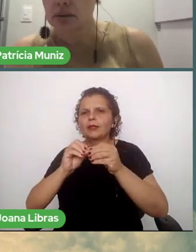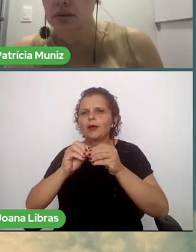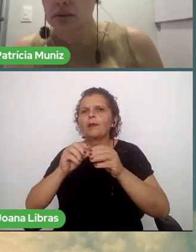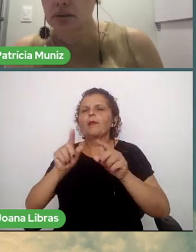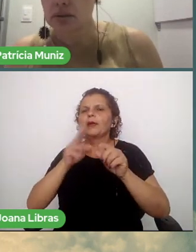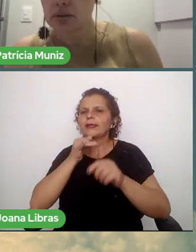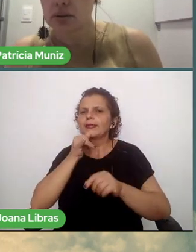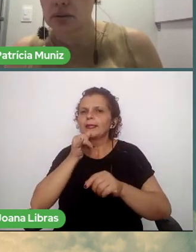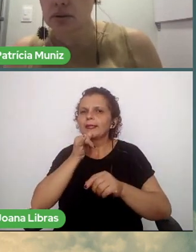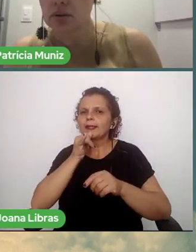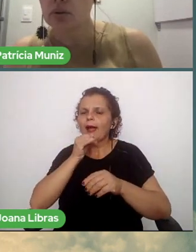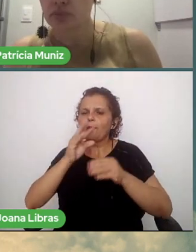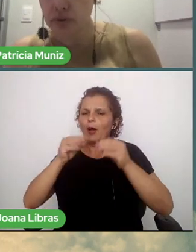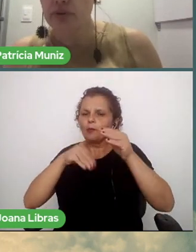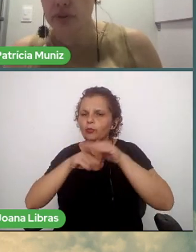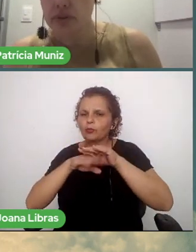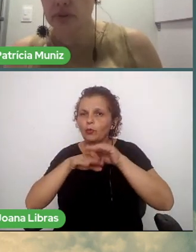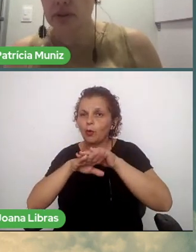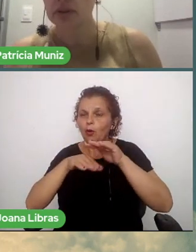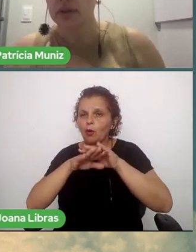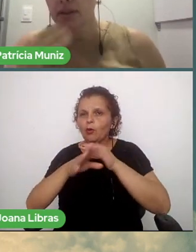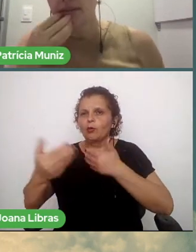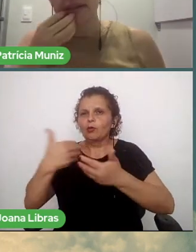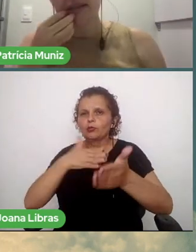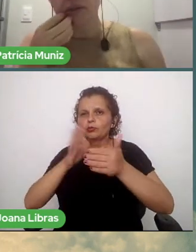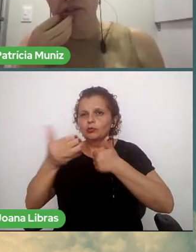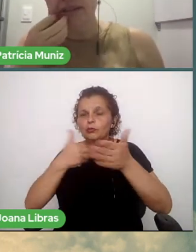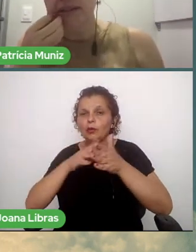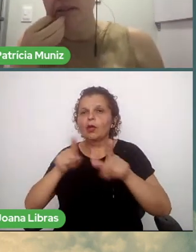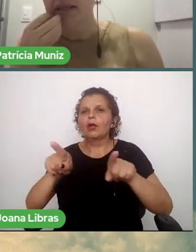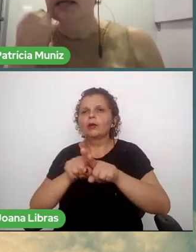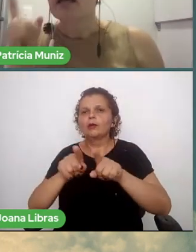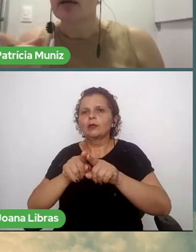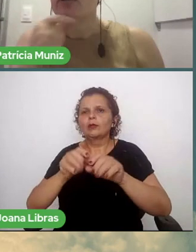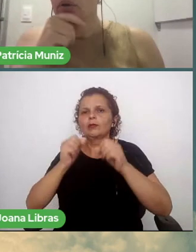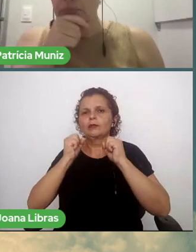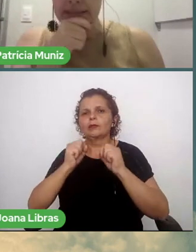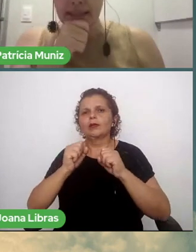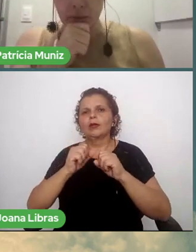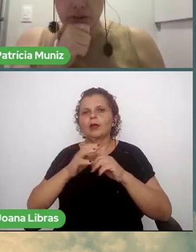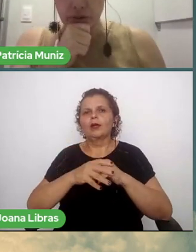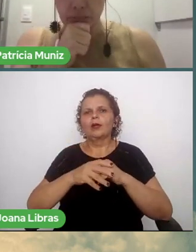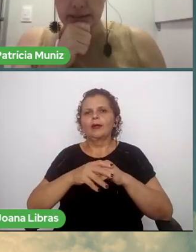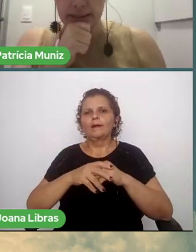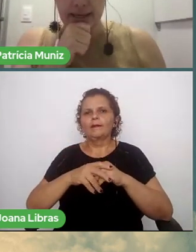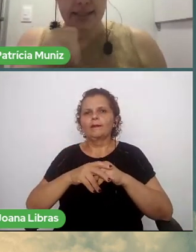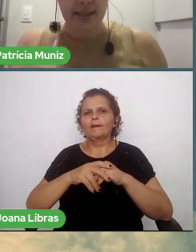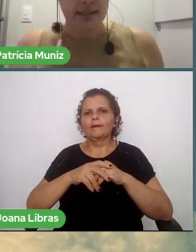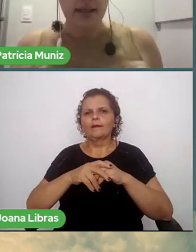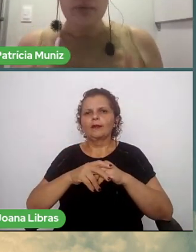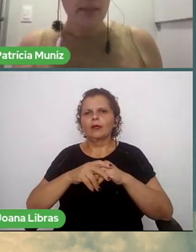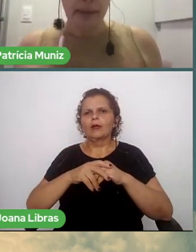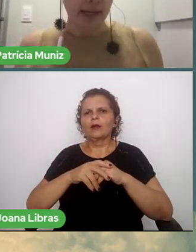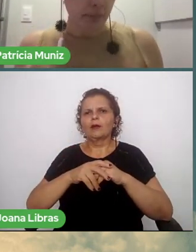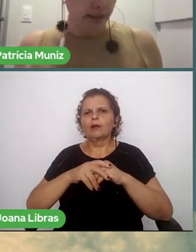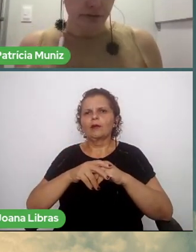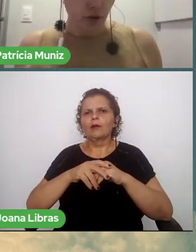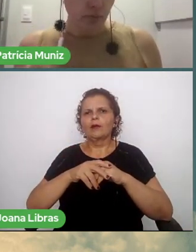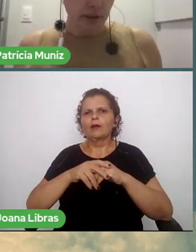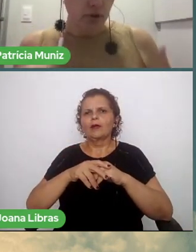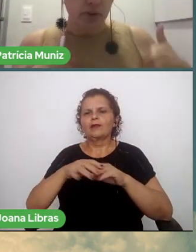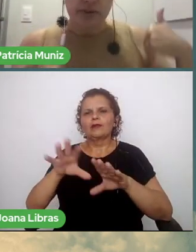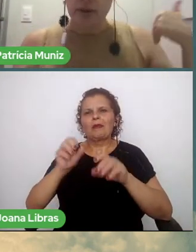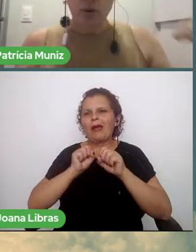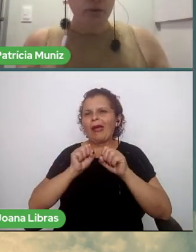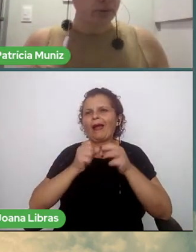exemplos para armazenar os fluxos de funcionamento e acordos do time. Eu comentei, eu acho que eu comentei essa, que assim, não se apega à